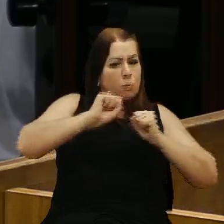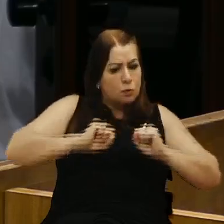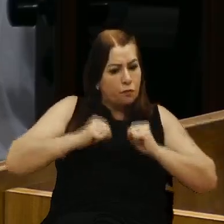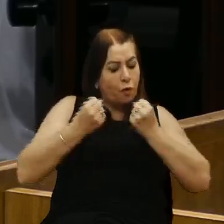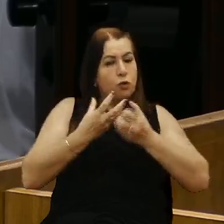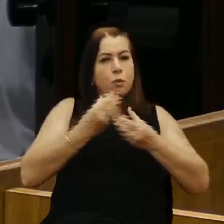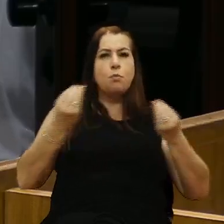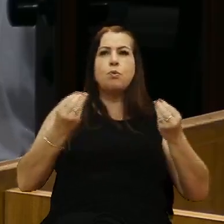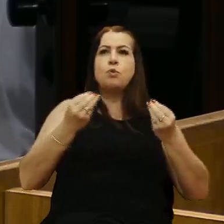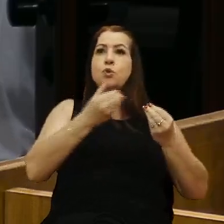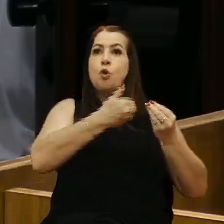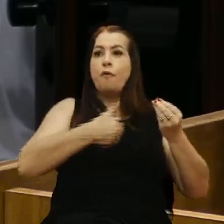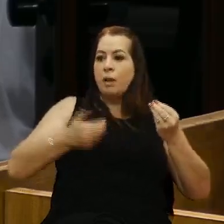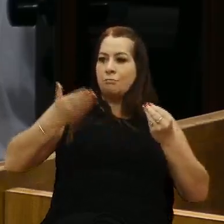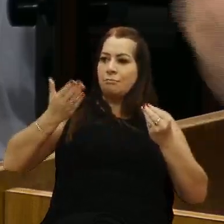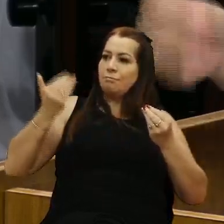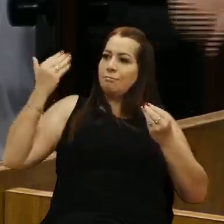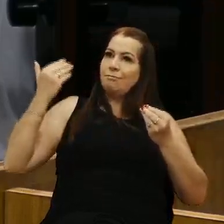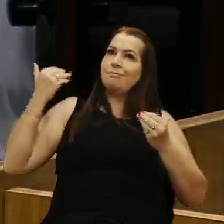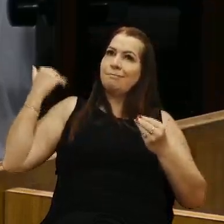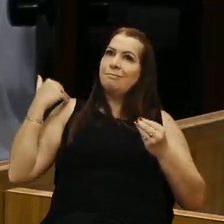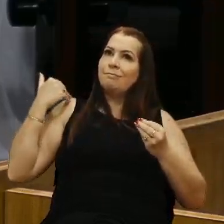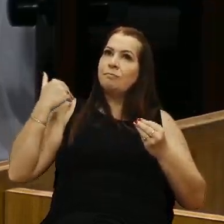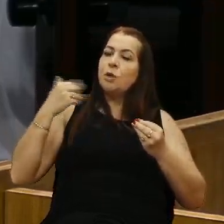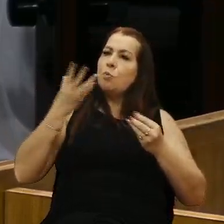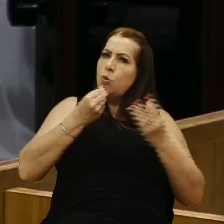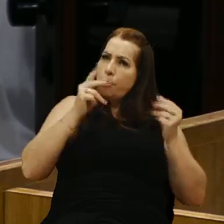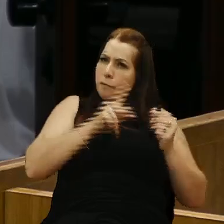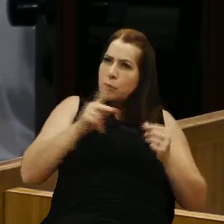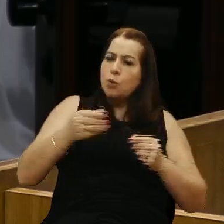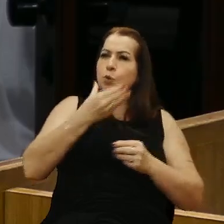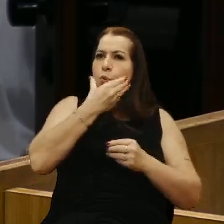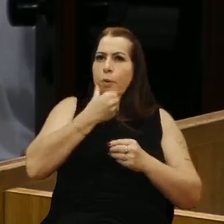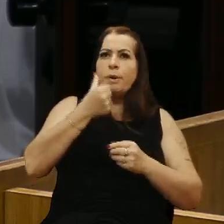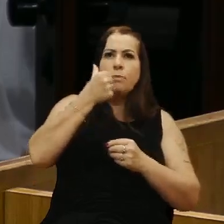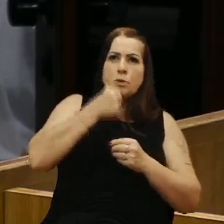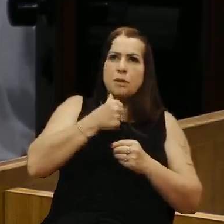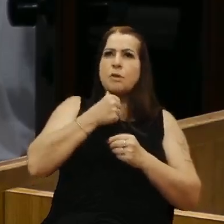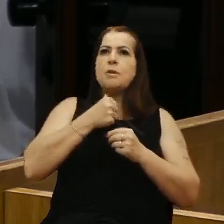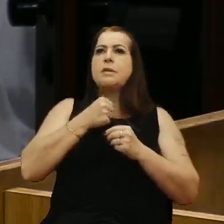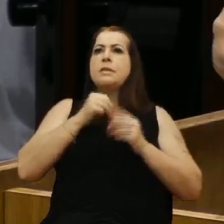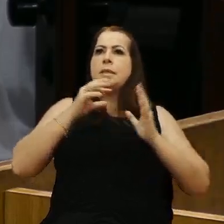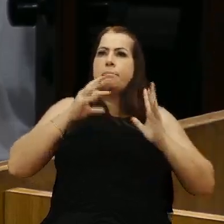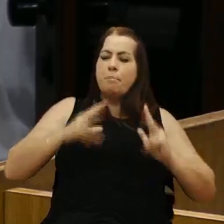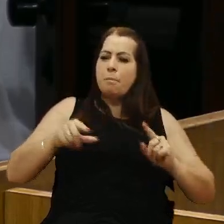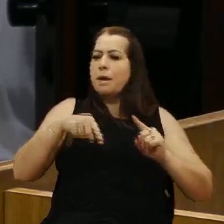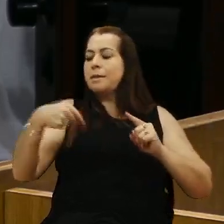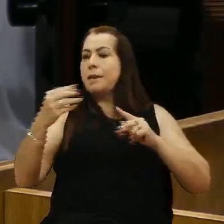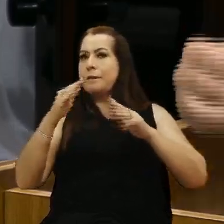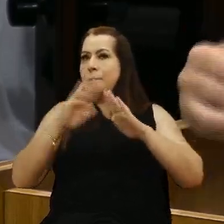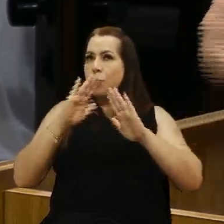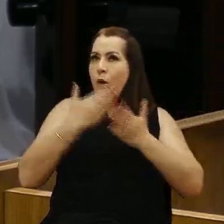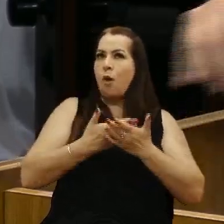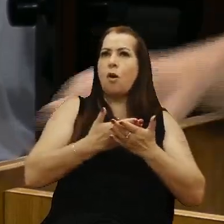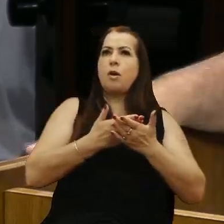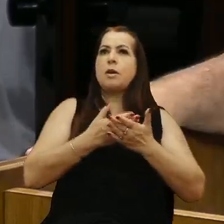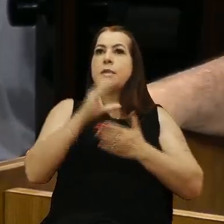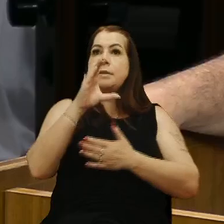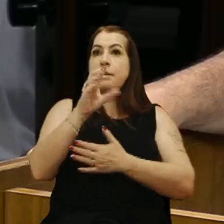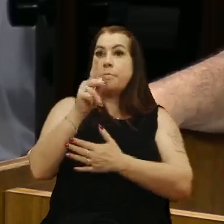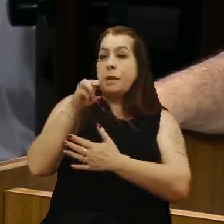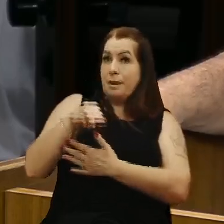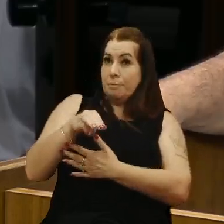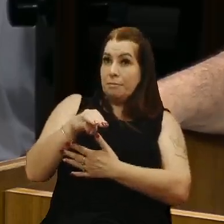de muitos governos, de muitos professores e professoras, higienizadores e higienizadoras,